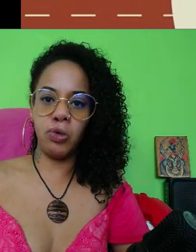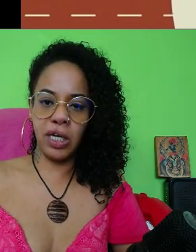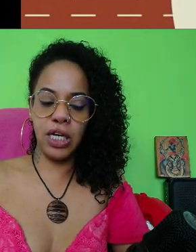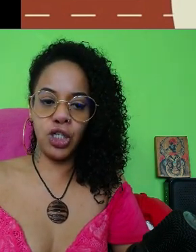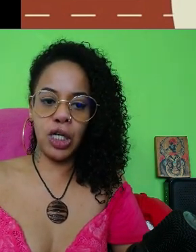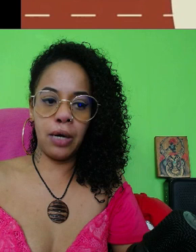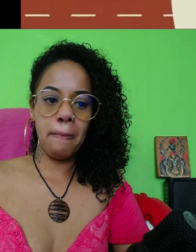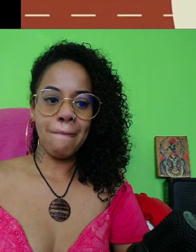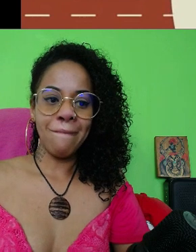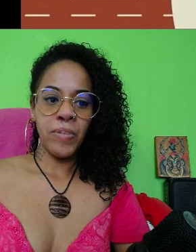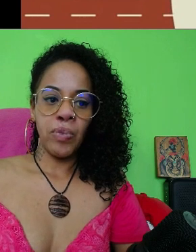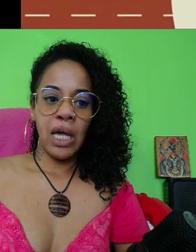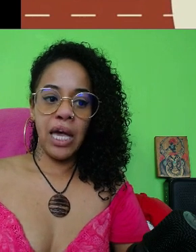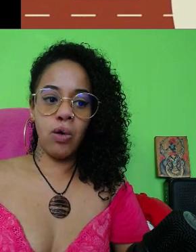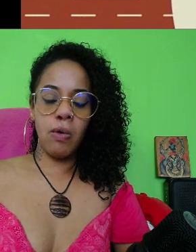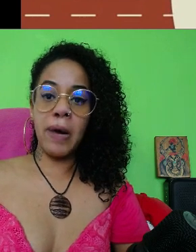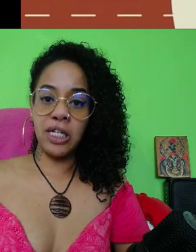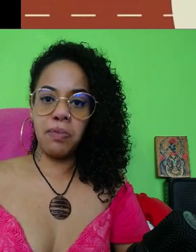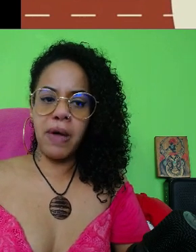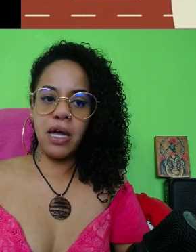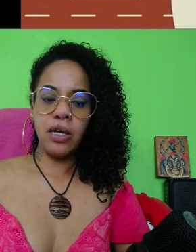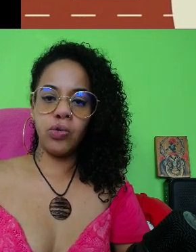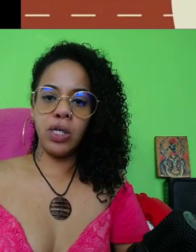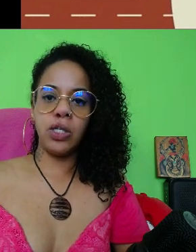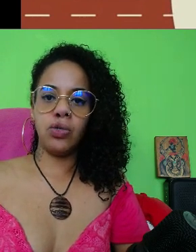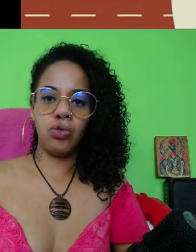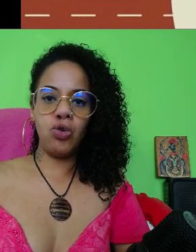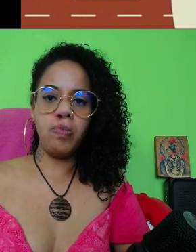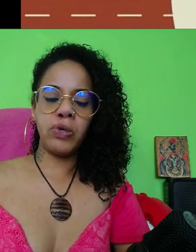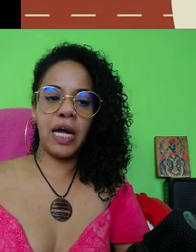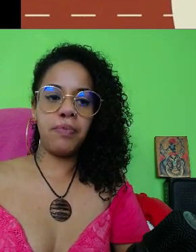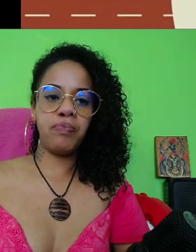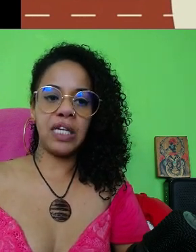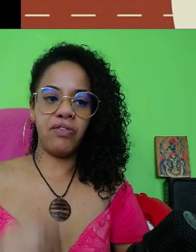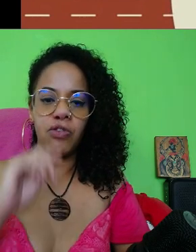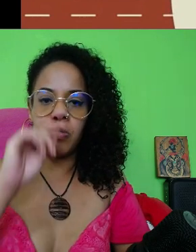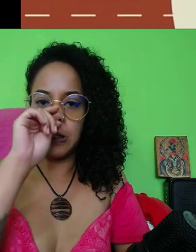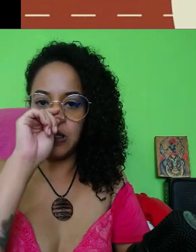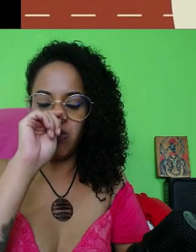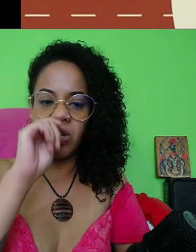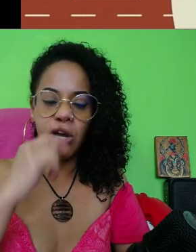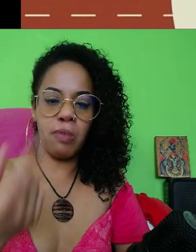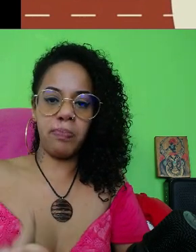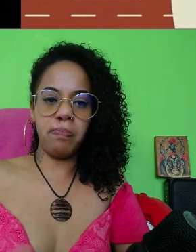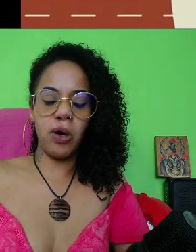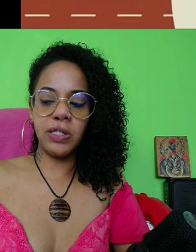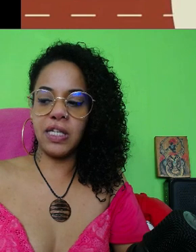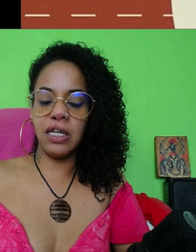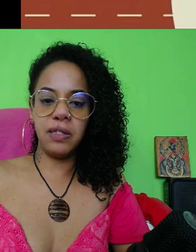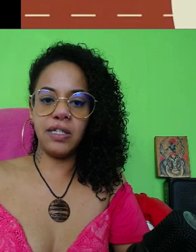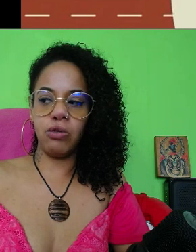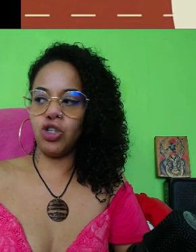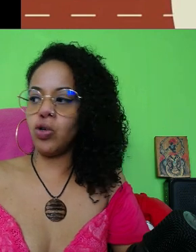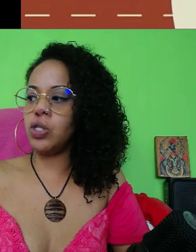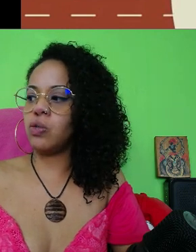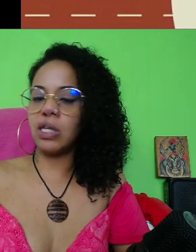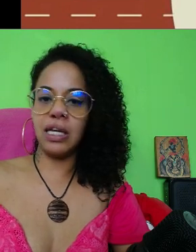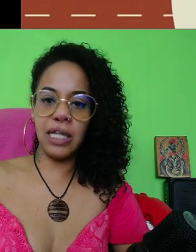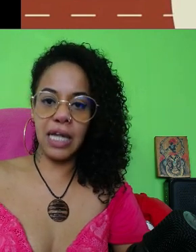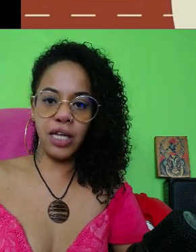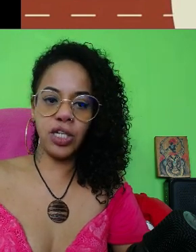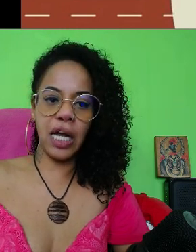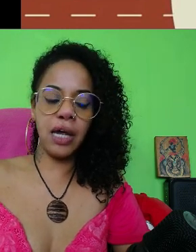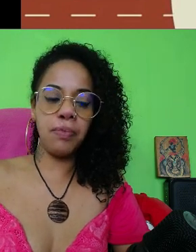o bagulho sobre o crítica eu participei do início do grupo né dessa formação que era uma proposta inicial de